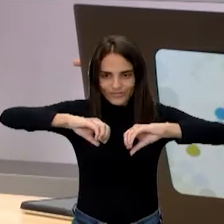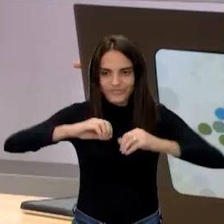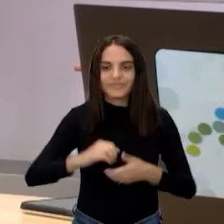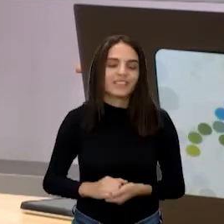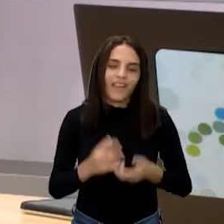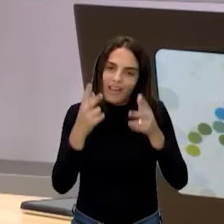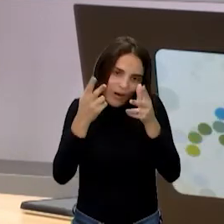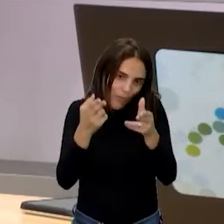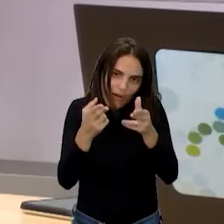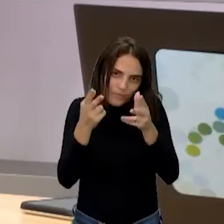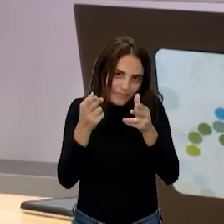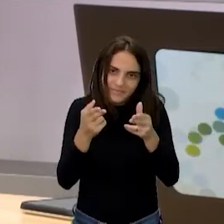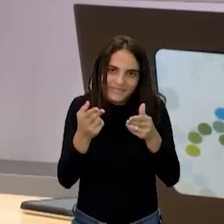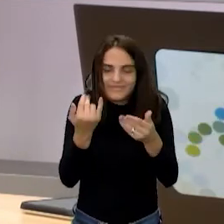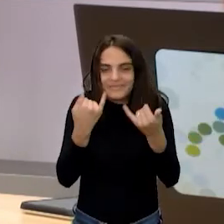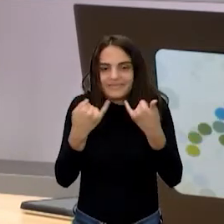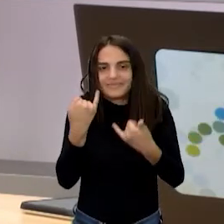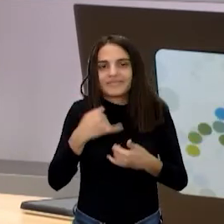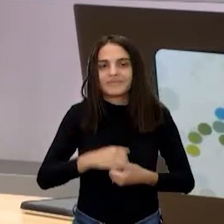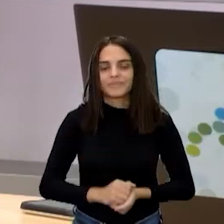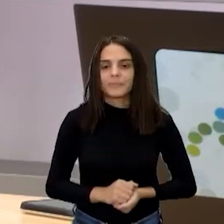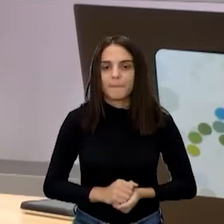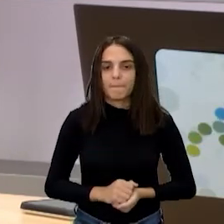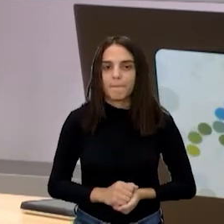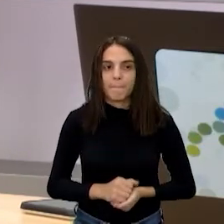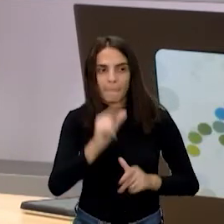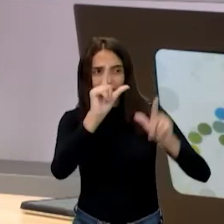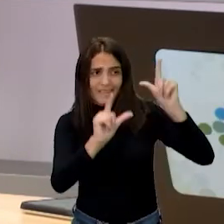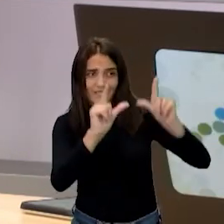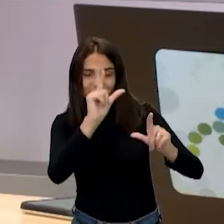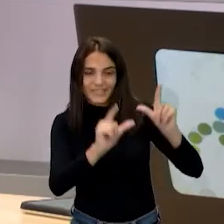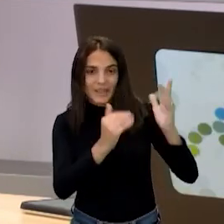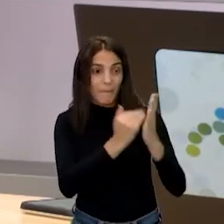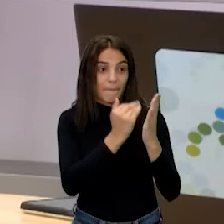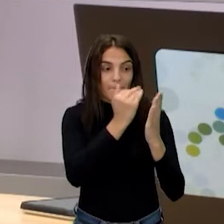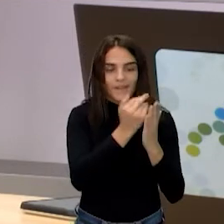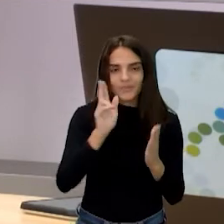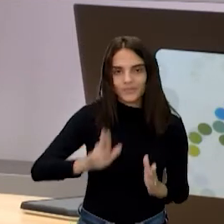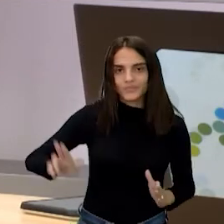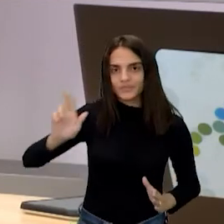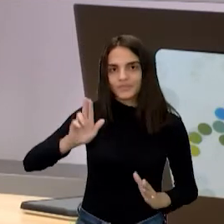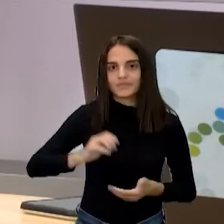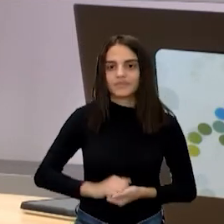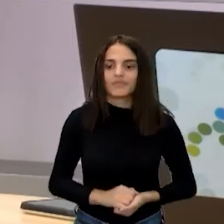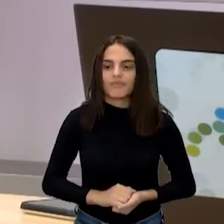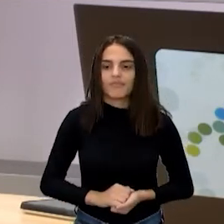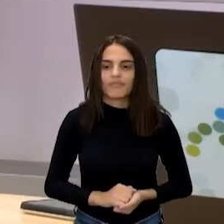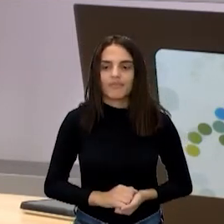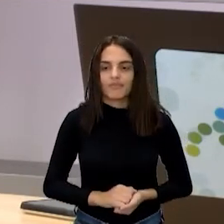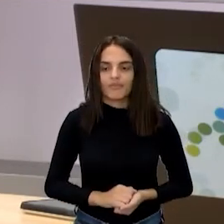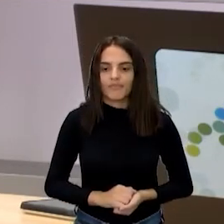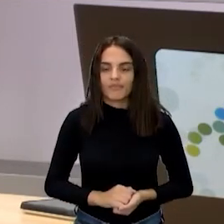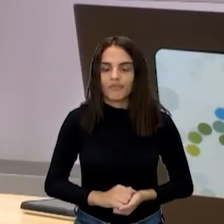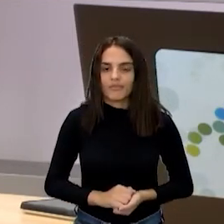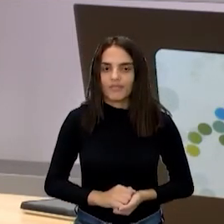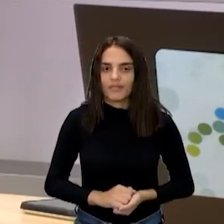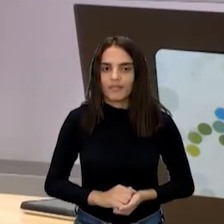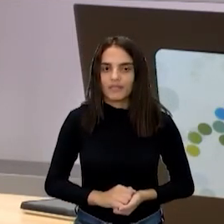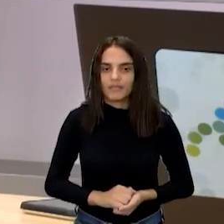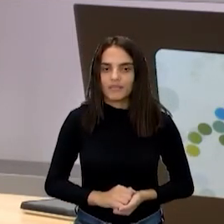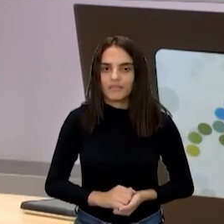legal que você falou aqui, pensando aí, o rádio, a TV, que são os mais utilizados, né? O rádio também,